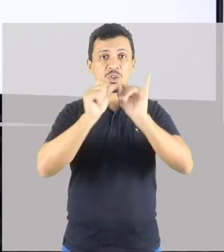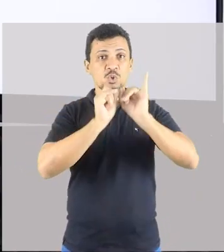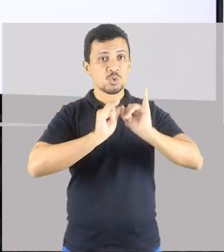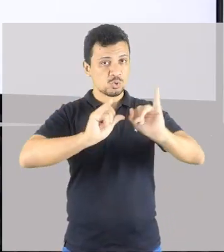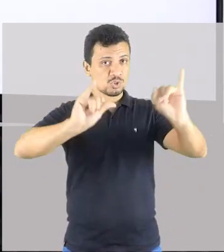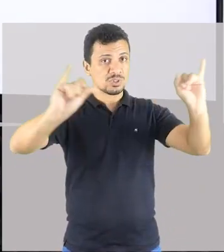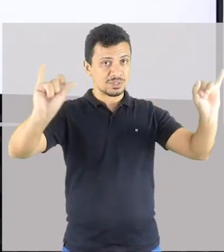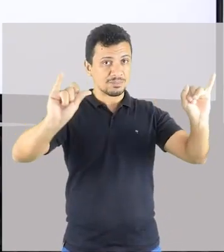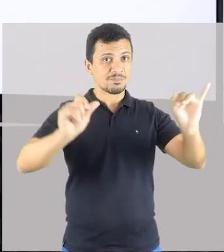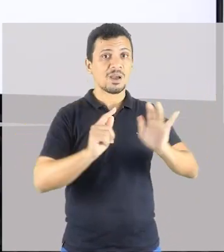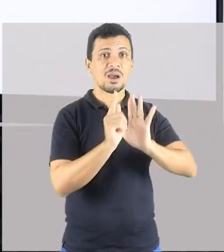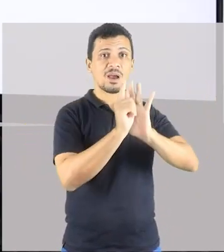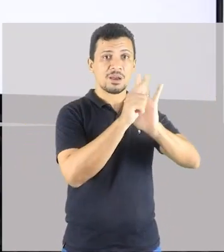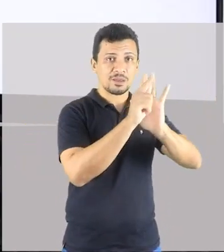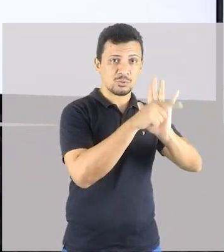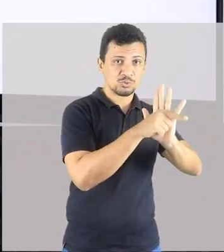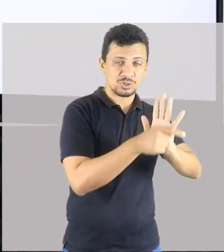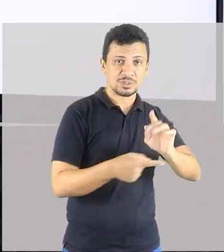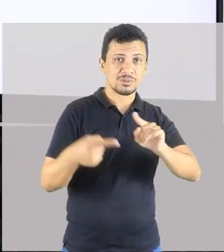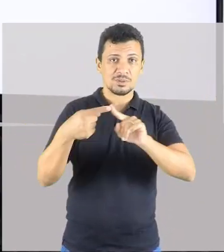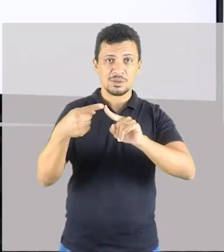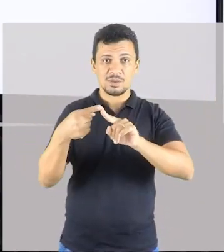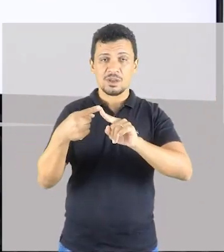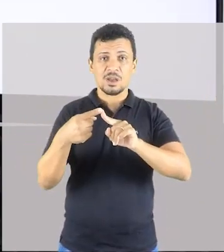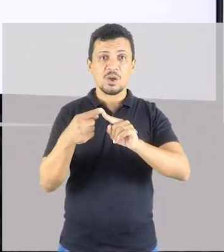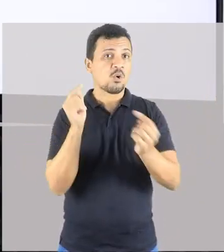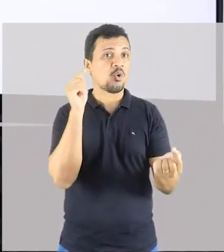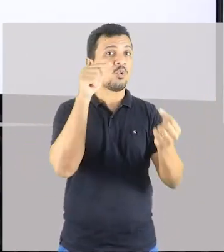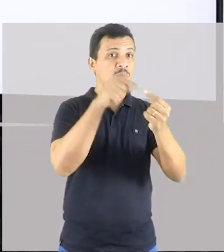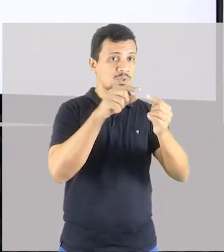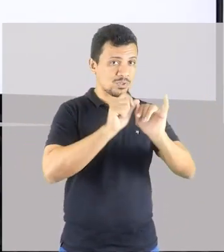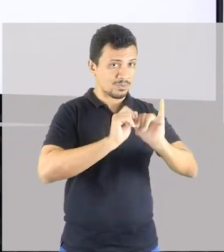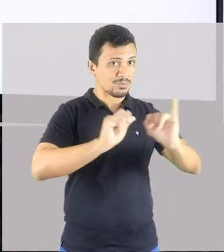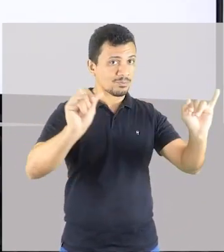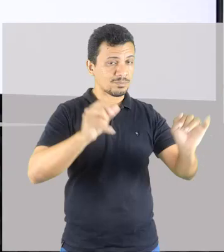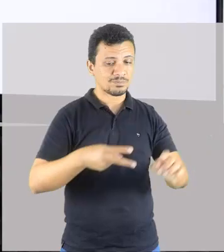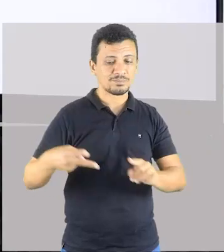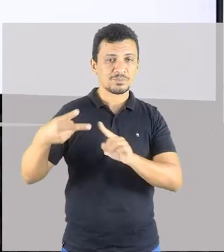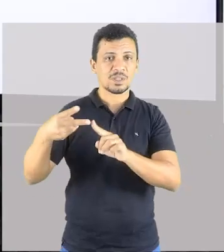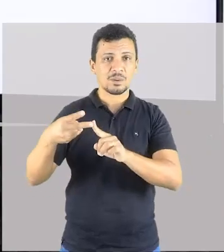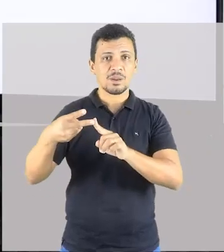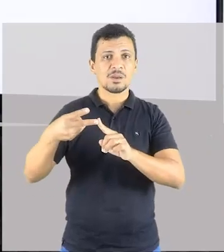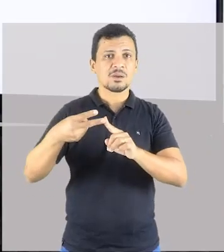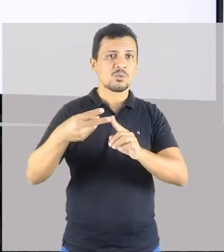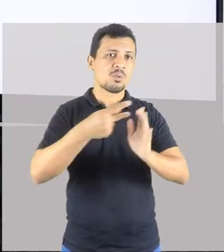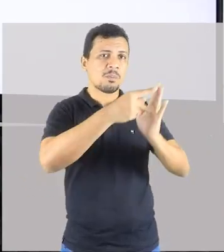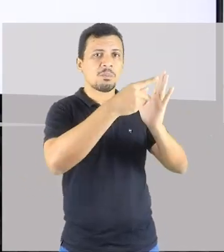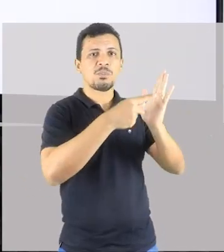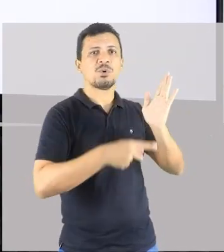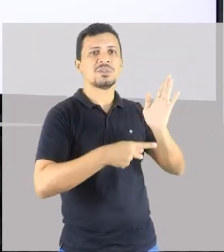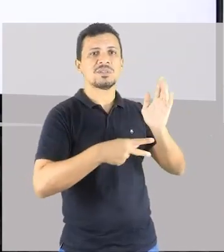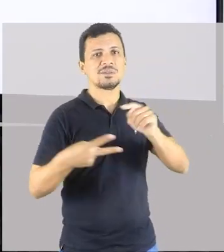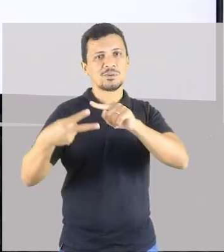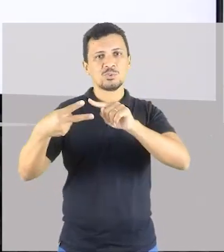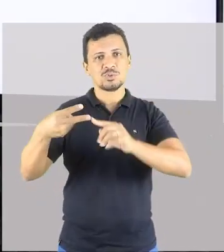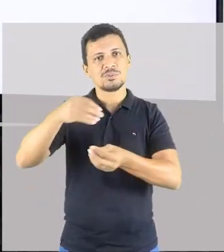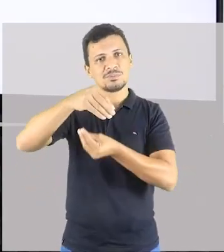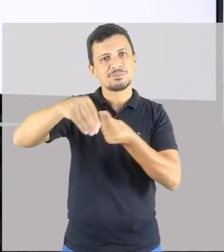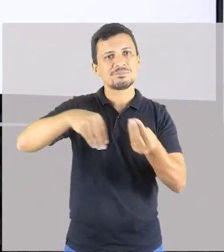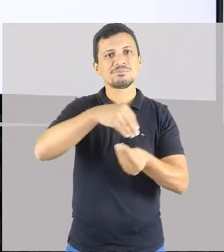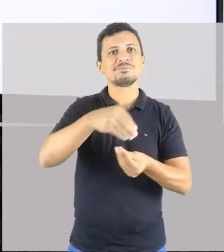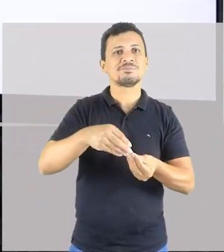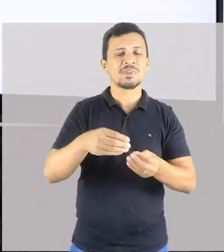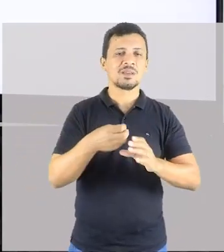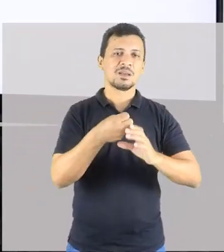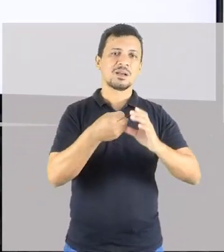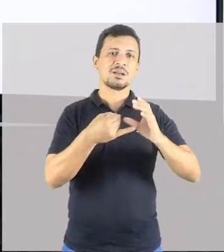notícia, que é uma notícia que tem a finalidade de informar, certo? Com o gênero poesia, certo? Então, isso